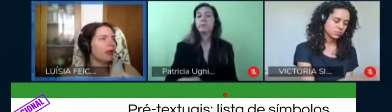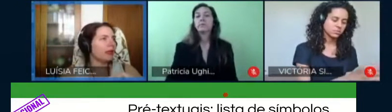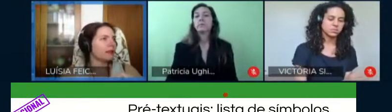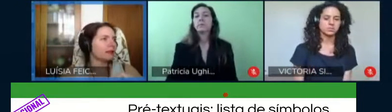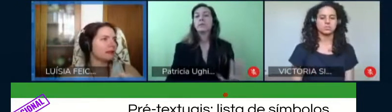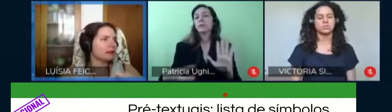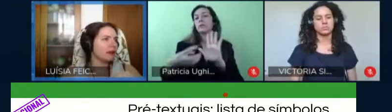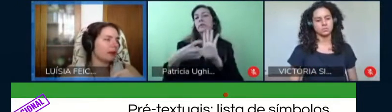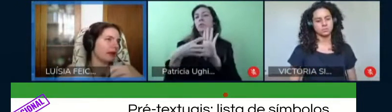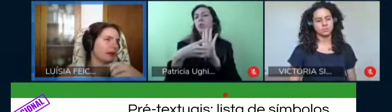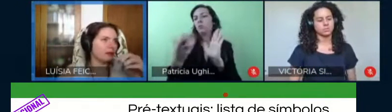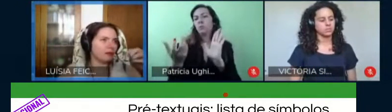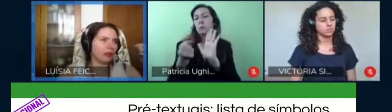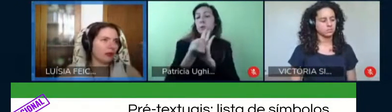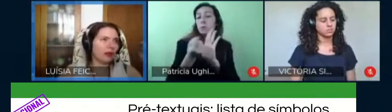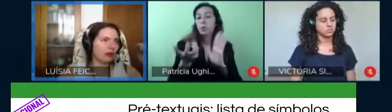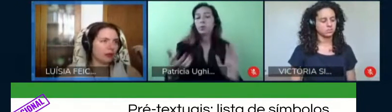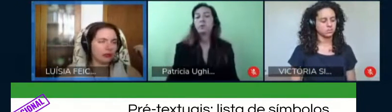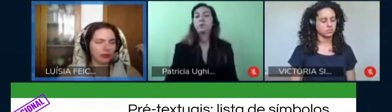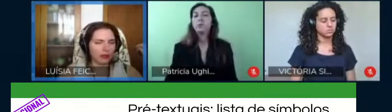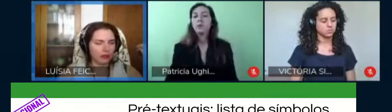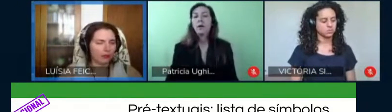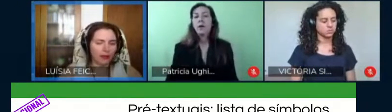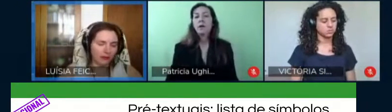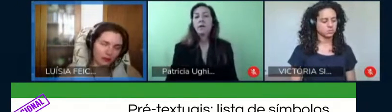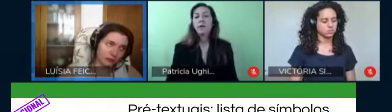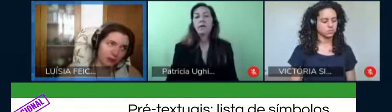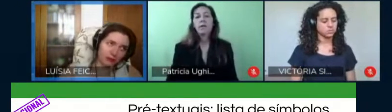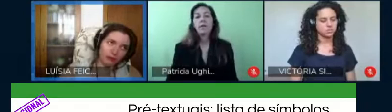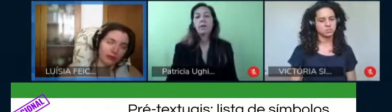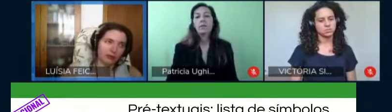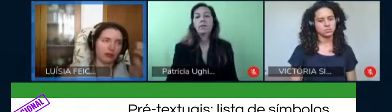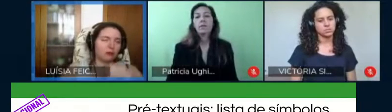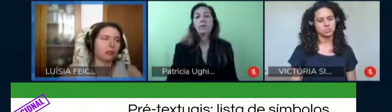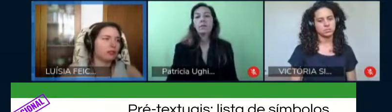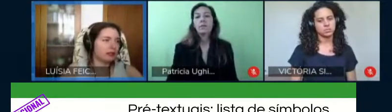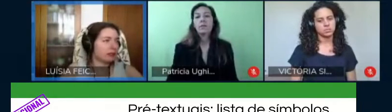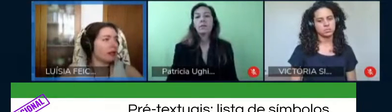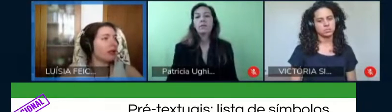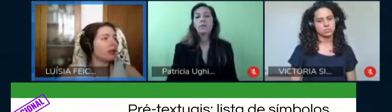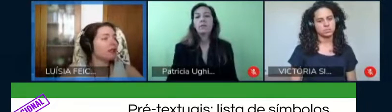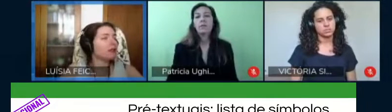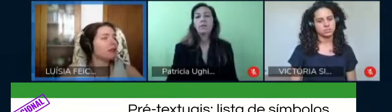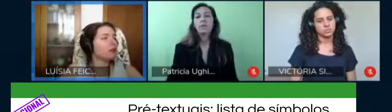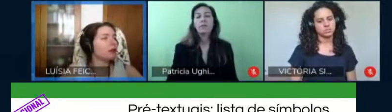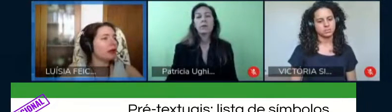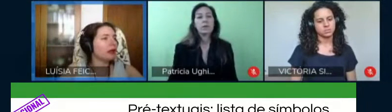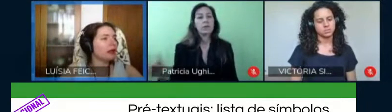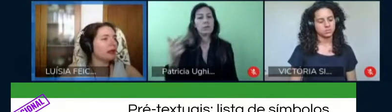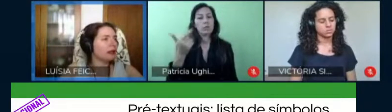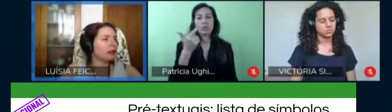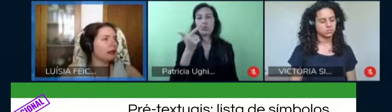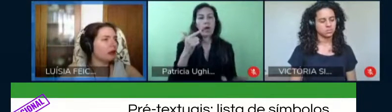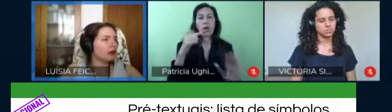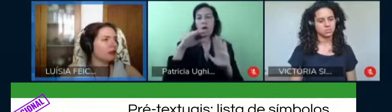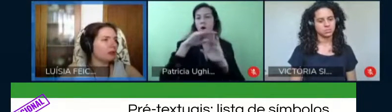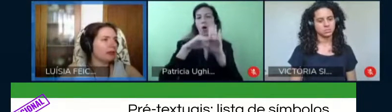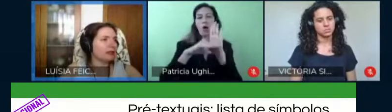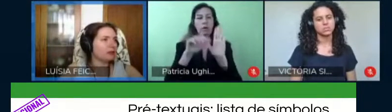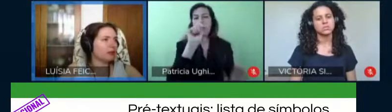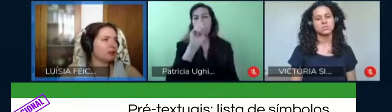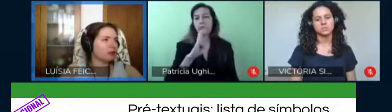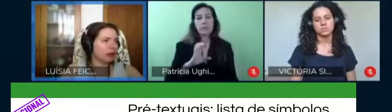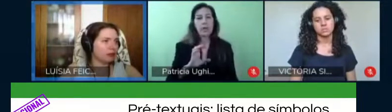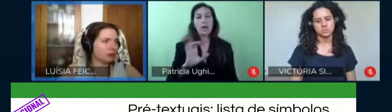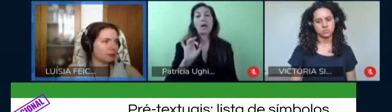que elas não é em ordem alfabética, porque eu não sei se realmente existem, então ela é na ordem